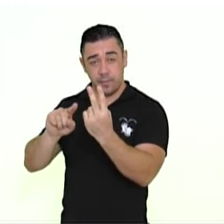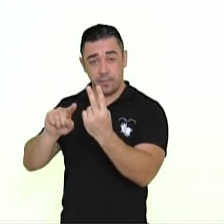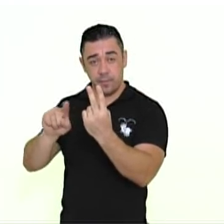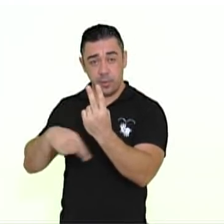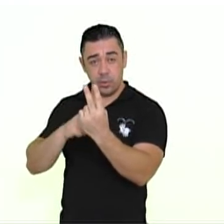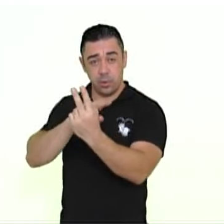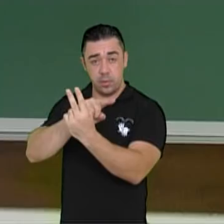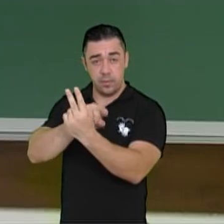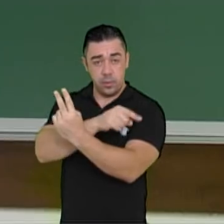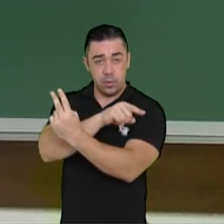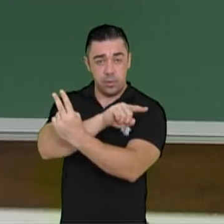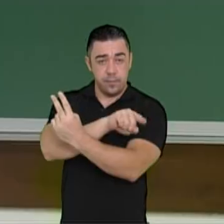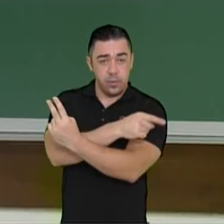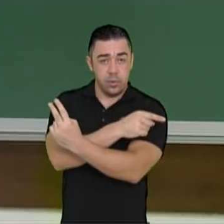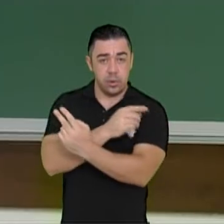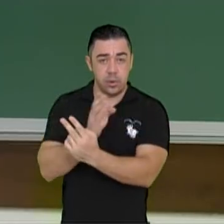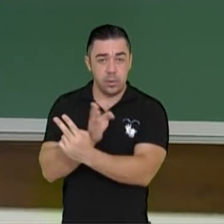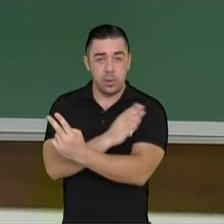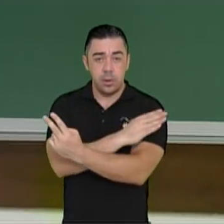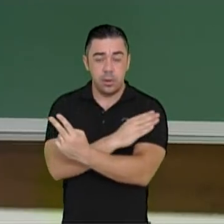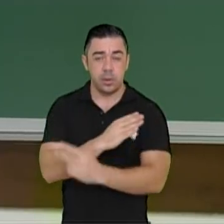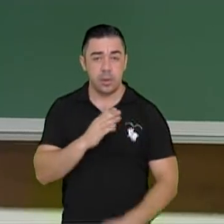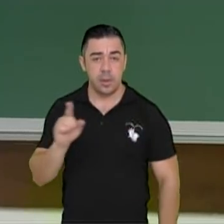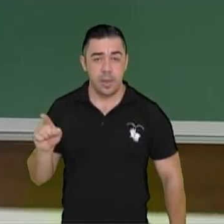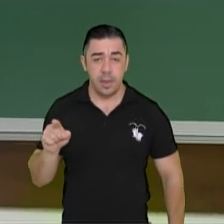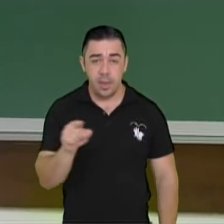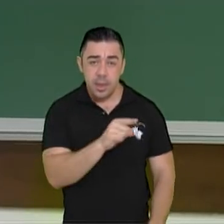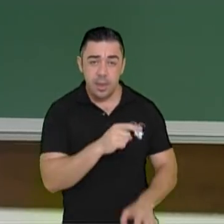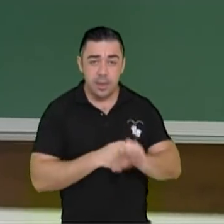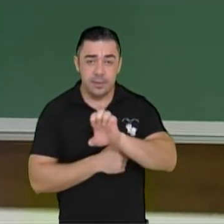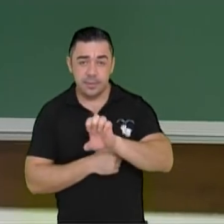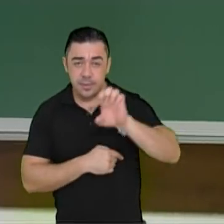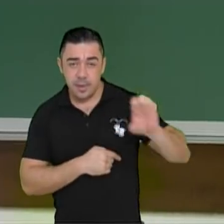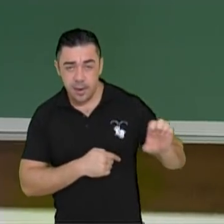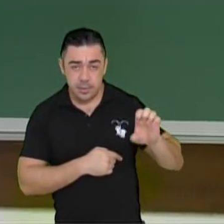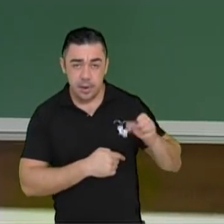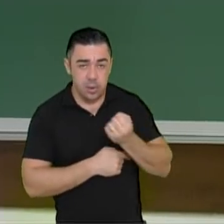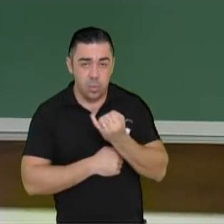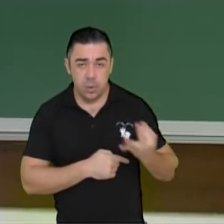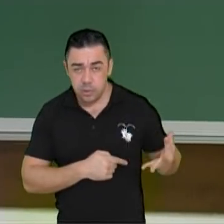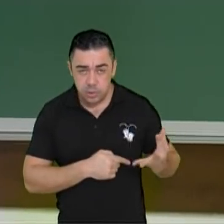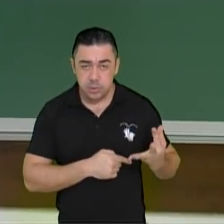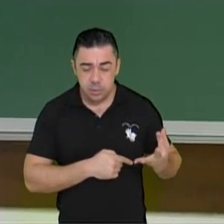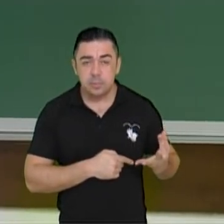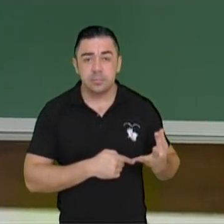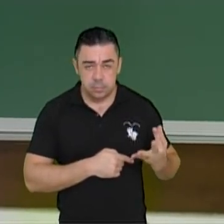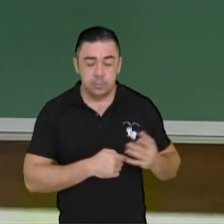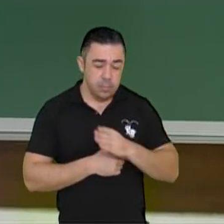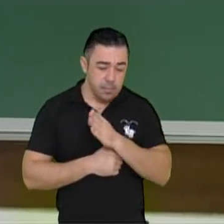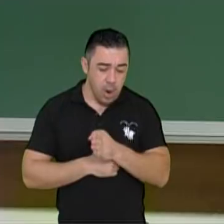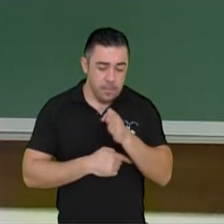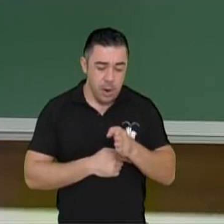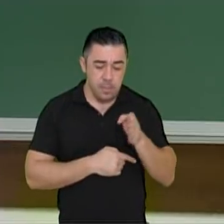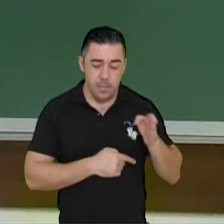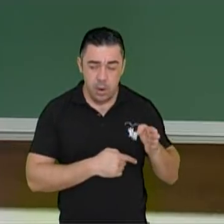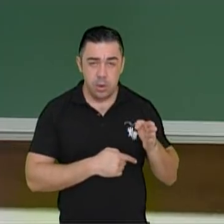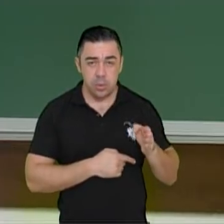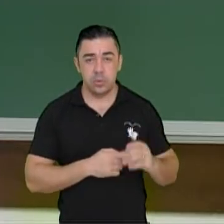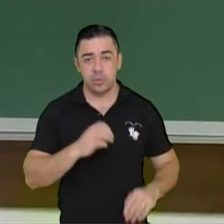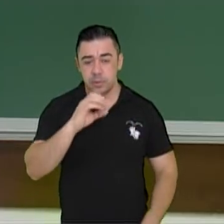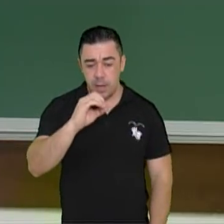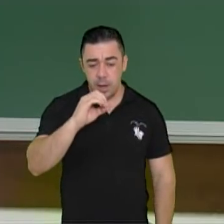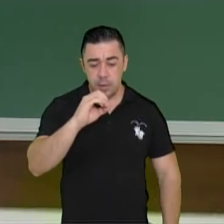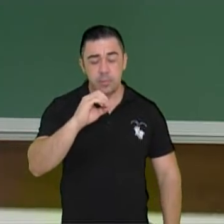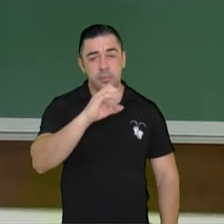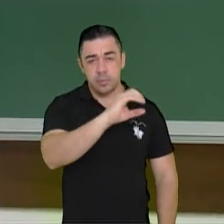nossa vírgula volta para a esquerda, a quantidade de casas decimais que o zero mostra